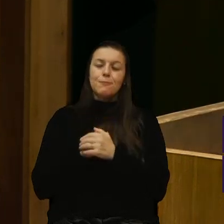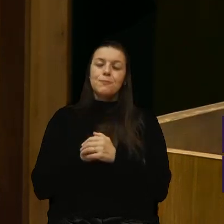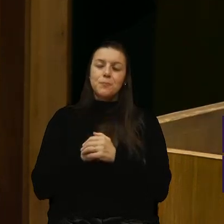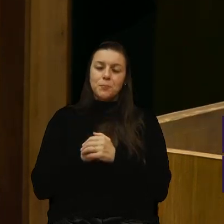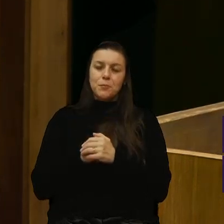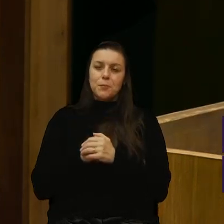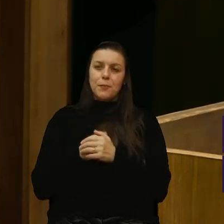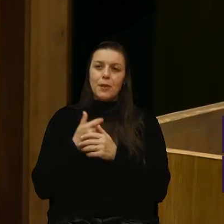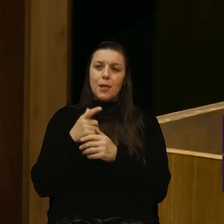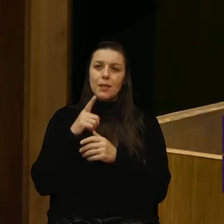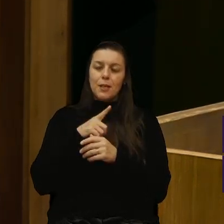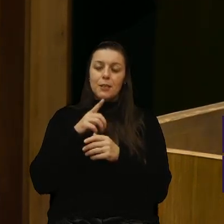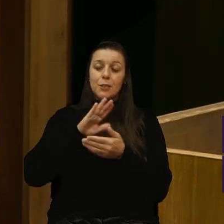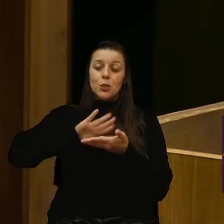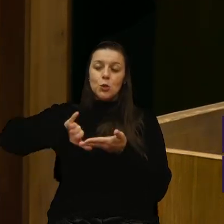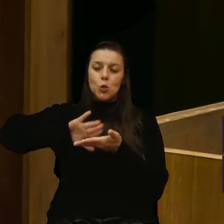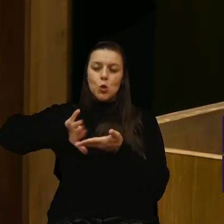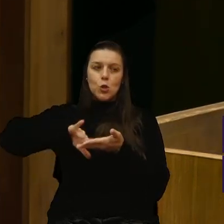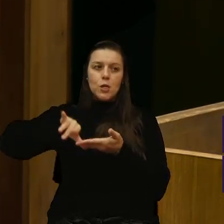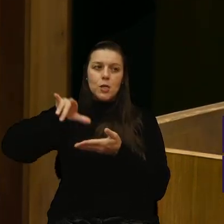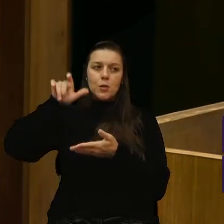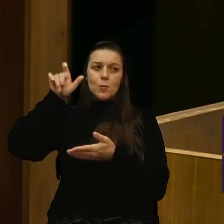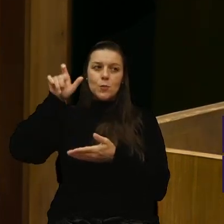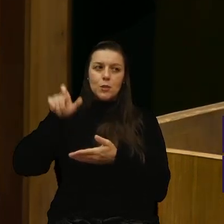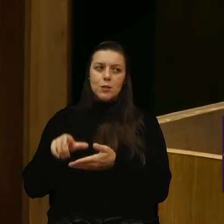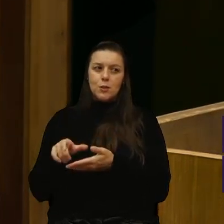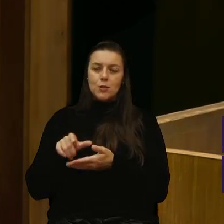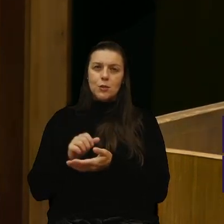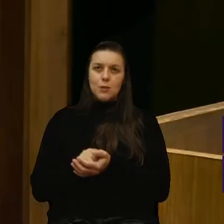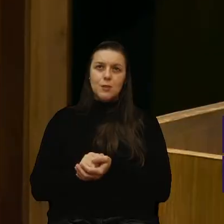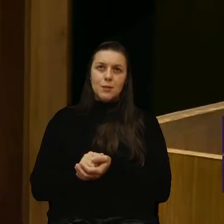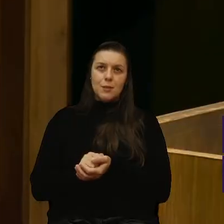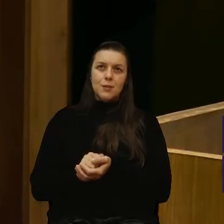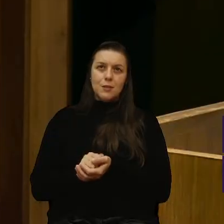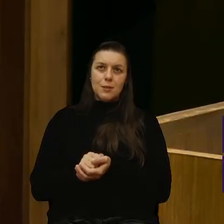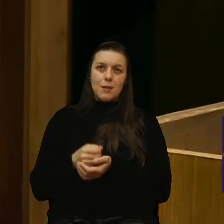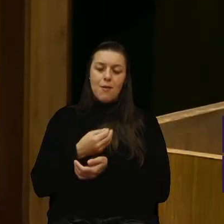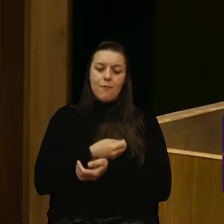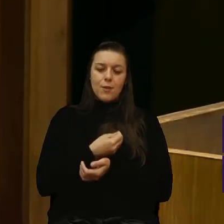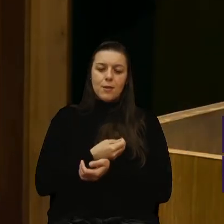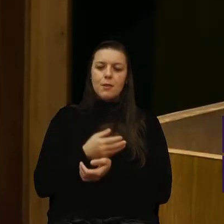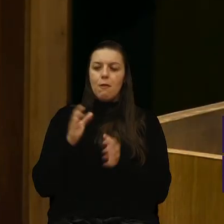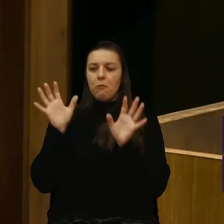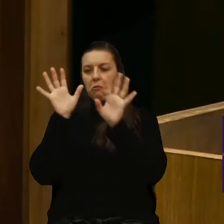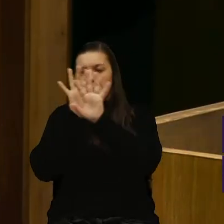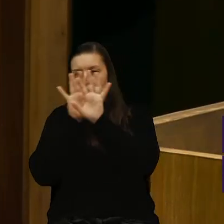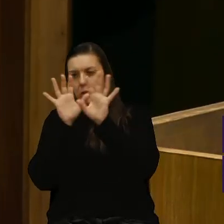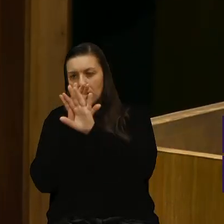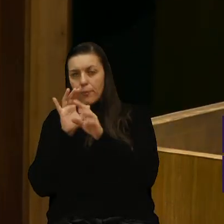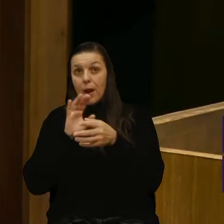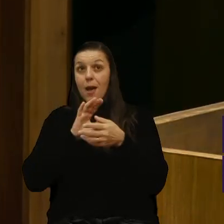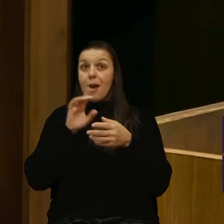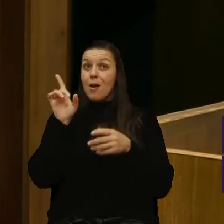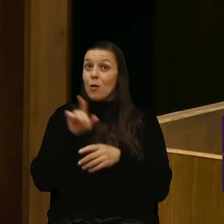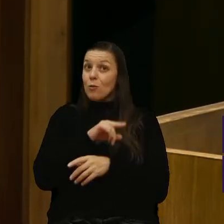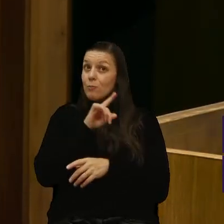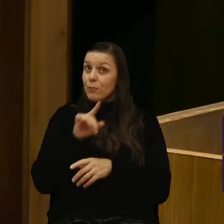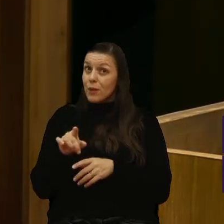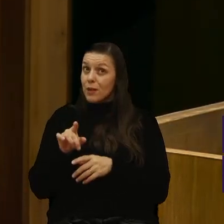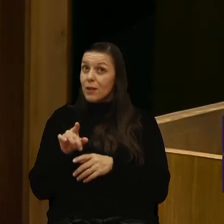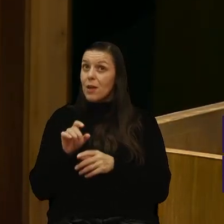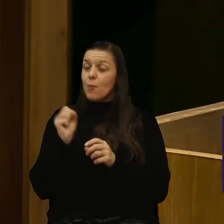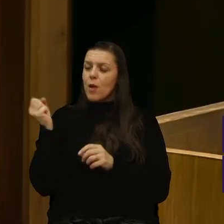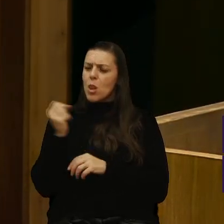por excluir todos os dias, nada melhor como alguém que dedicou a vida aos invisíveis e para romper essa cultura e construir uma nova